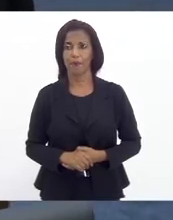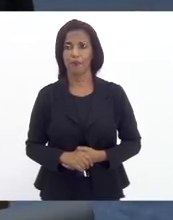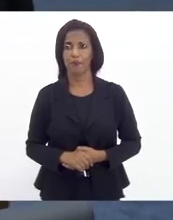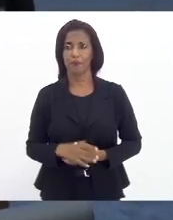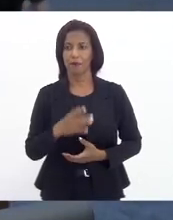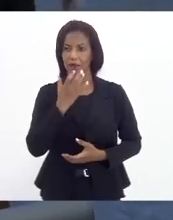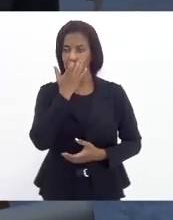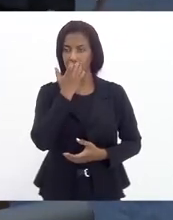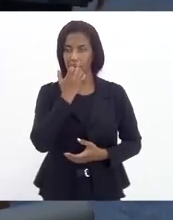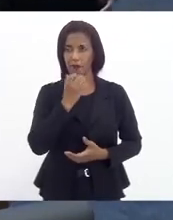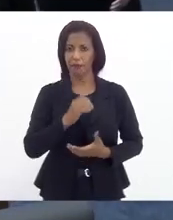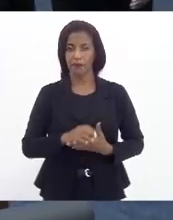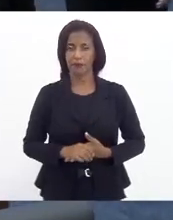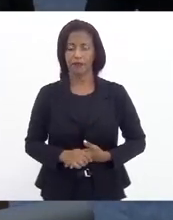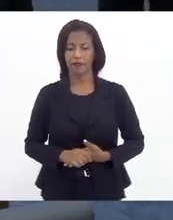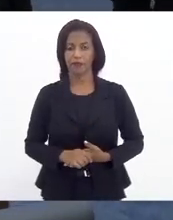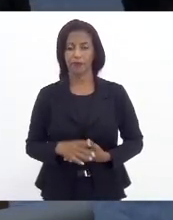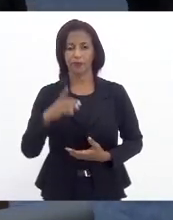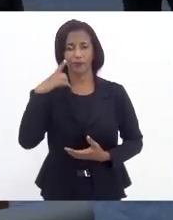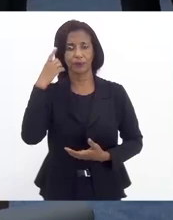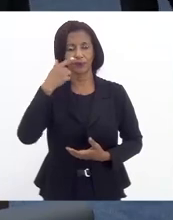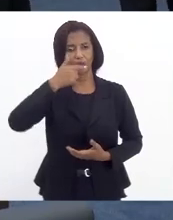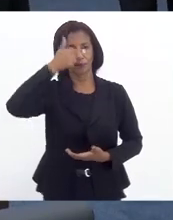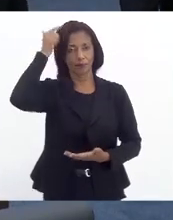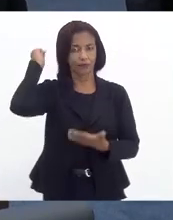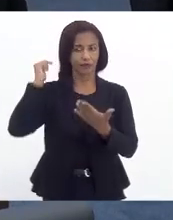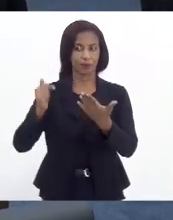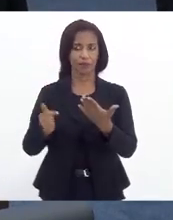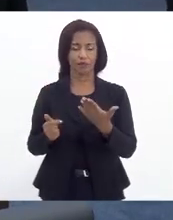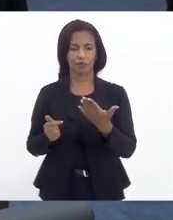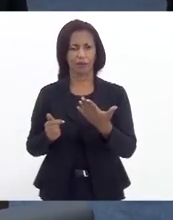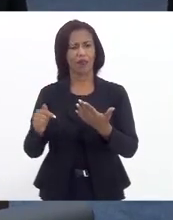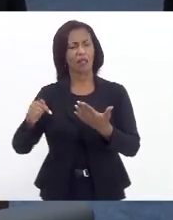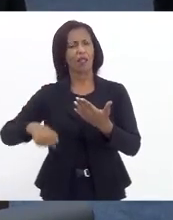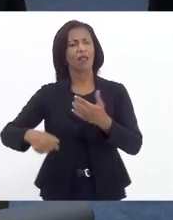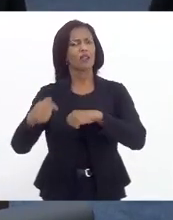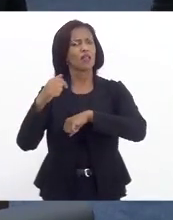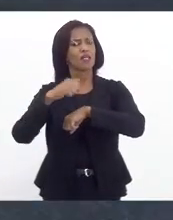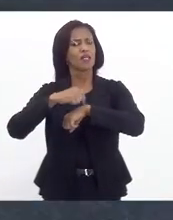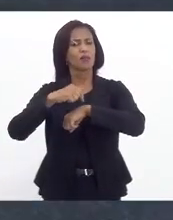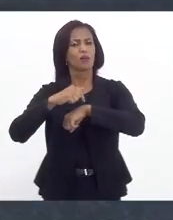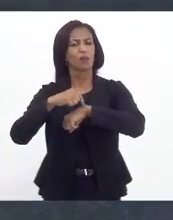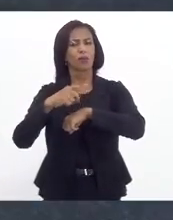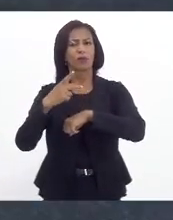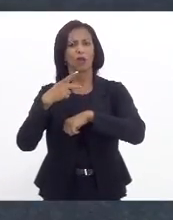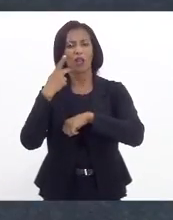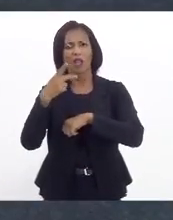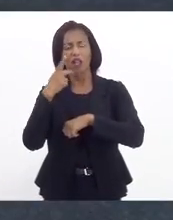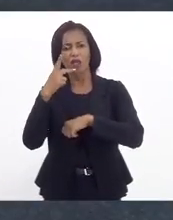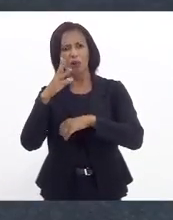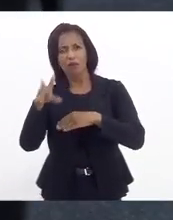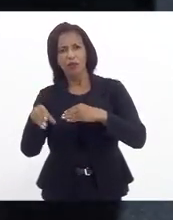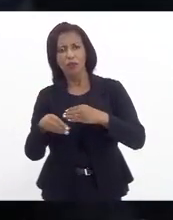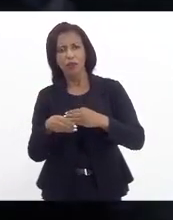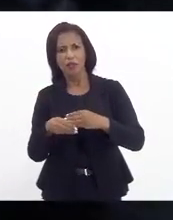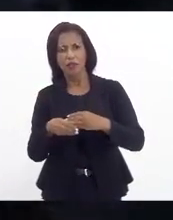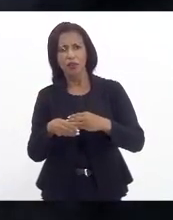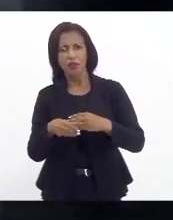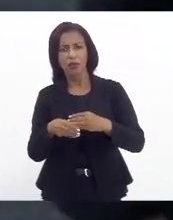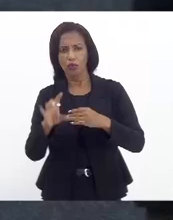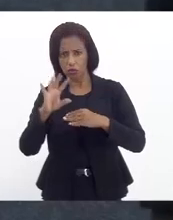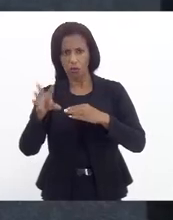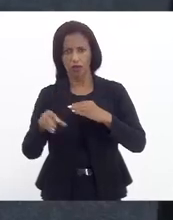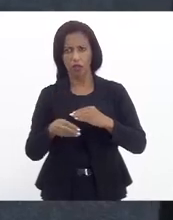Presidente. Presidente. Estado Luiz. Presidente. Nesse momento, é só para falar, só sobre adesão. Por favor, só